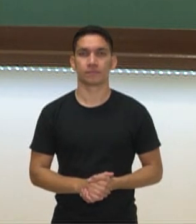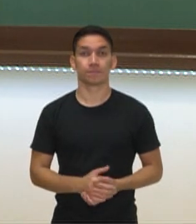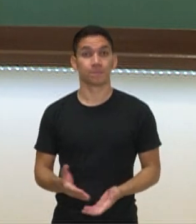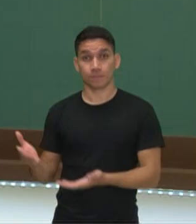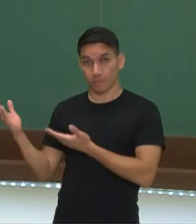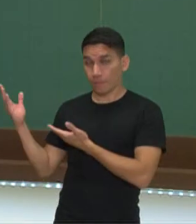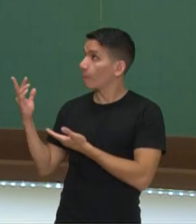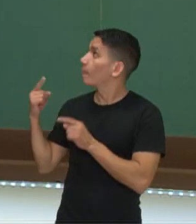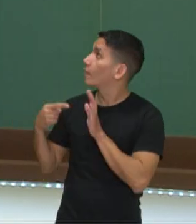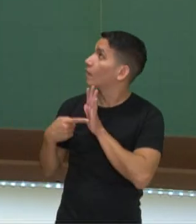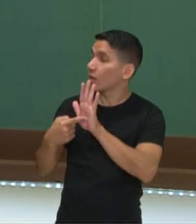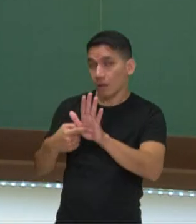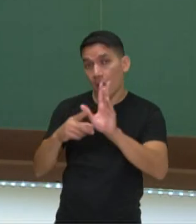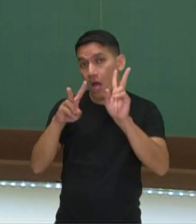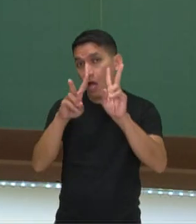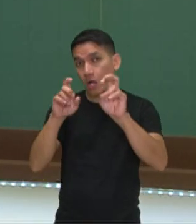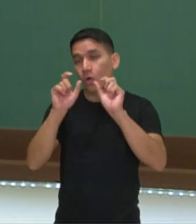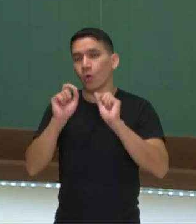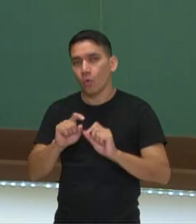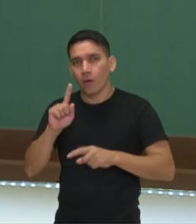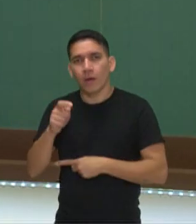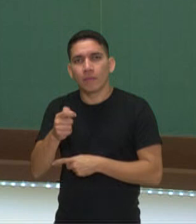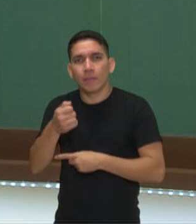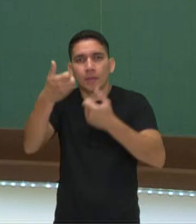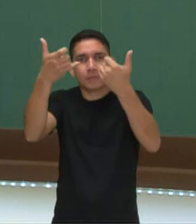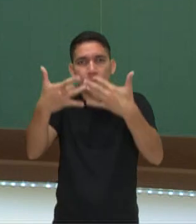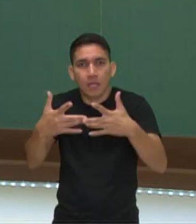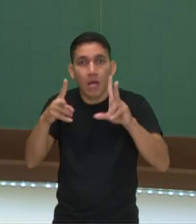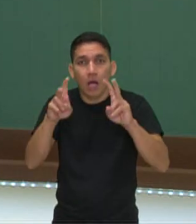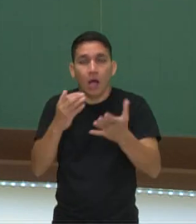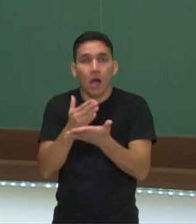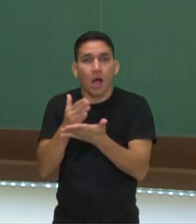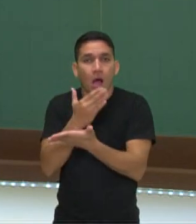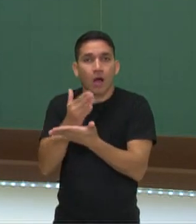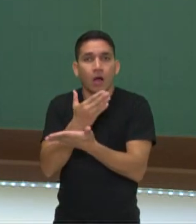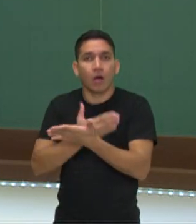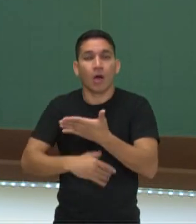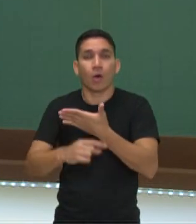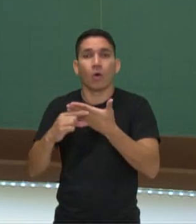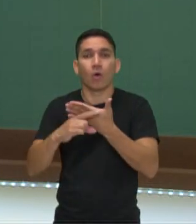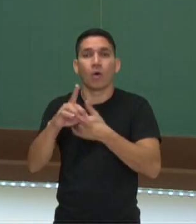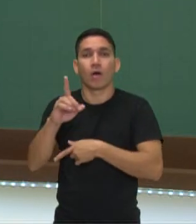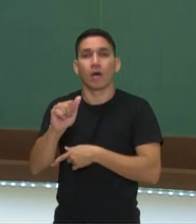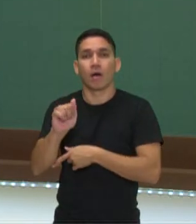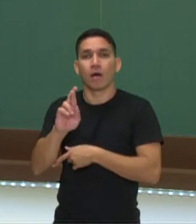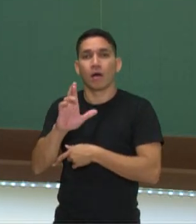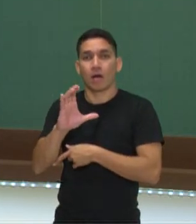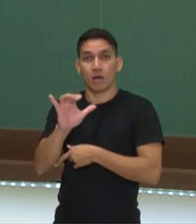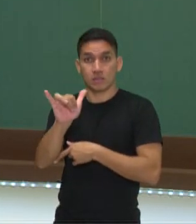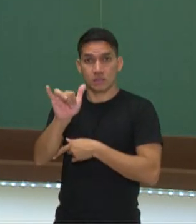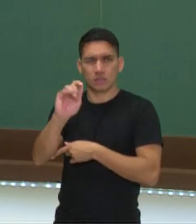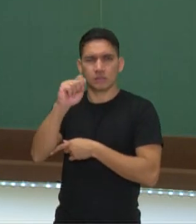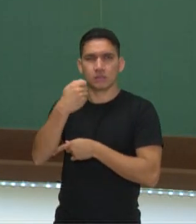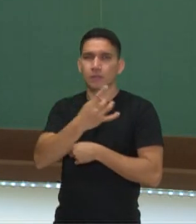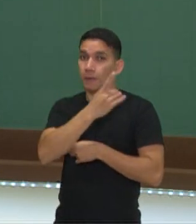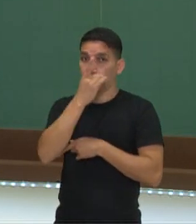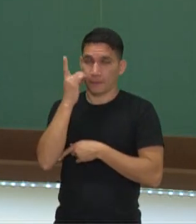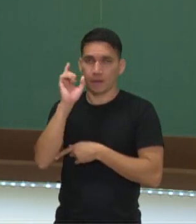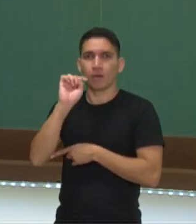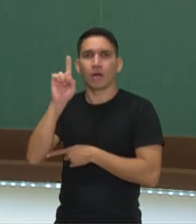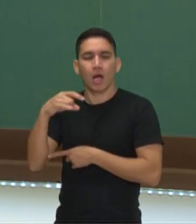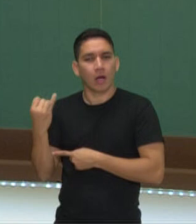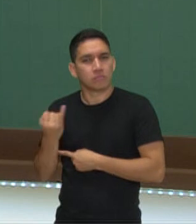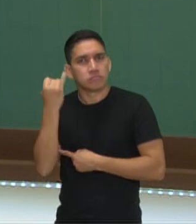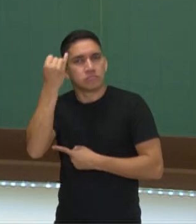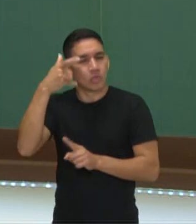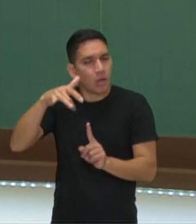Aqui nós vamos tratar um pouquinho da obra de Darcy Ribeiro, que é um antropólogo extremamente importante da formação